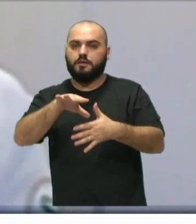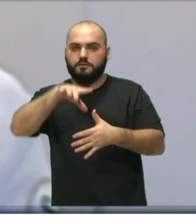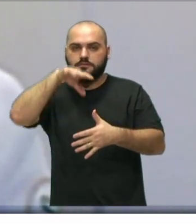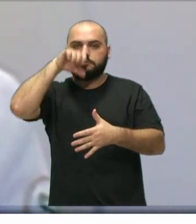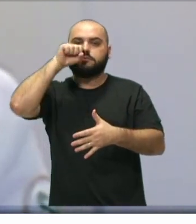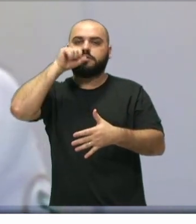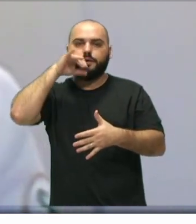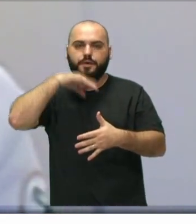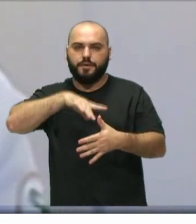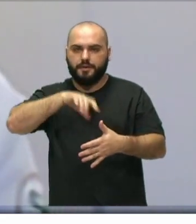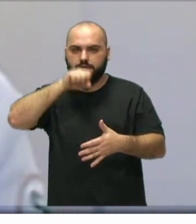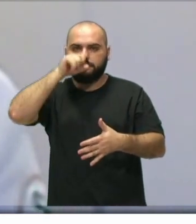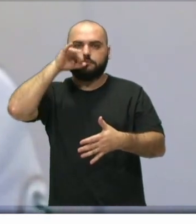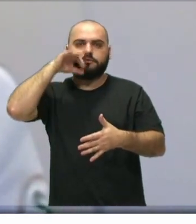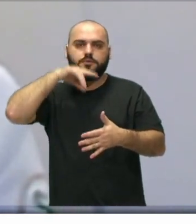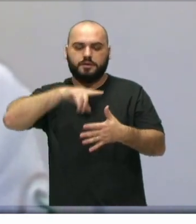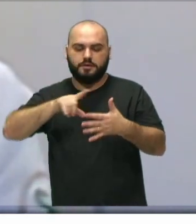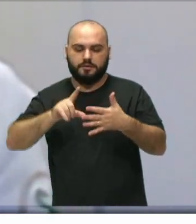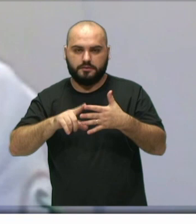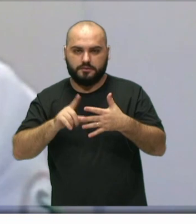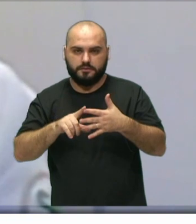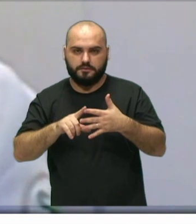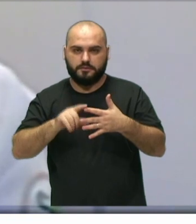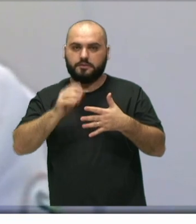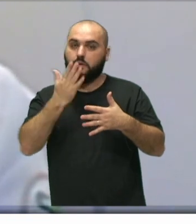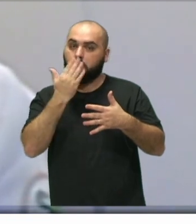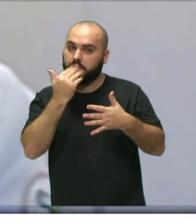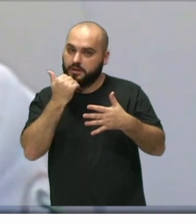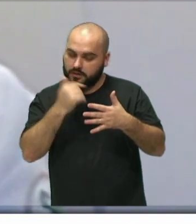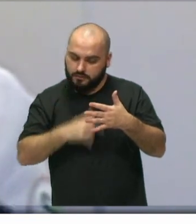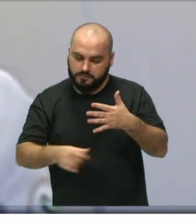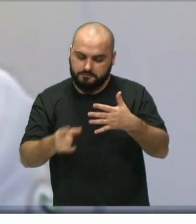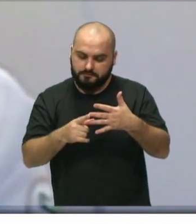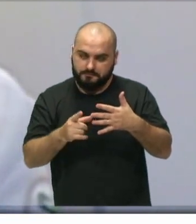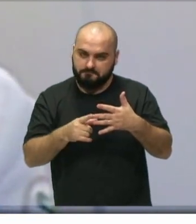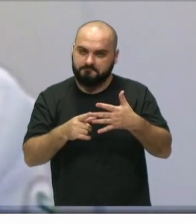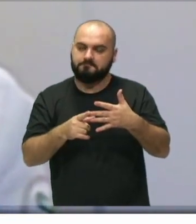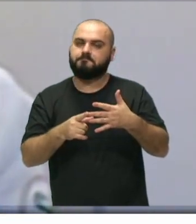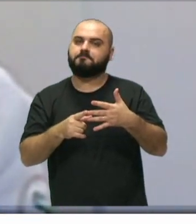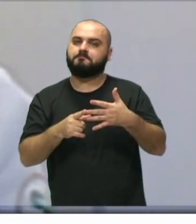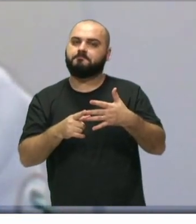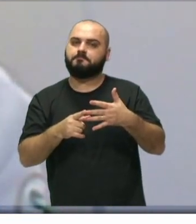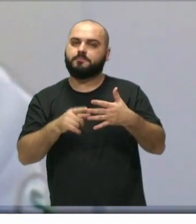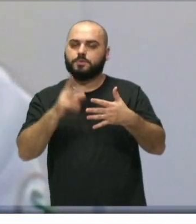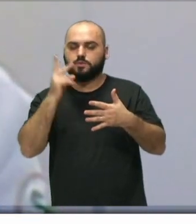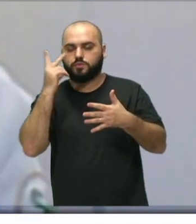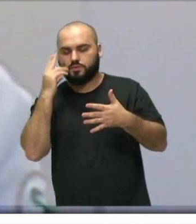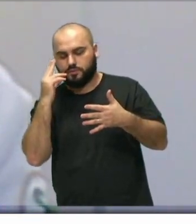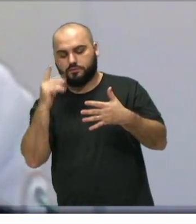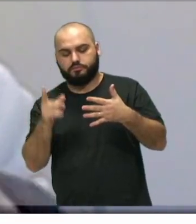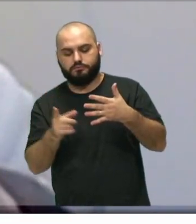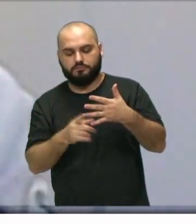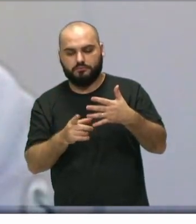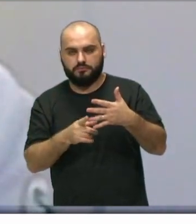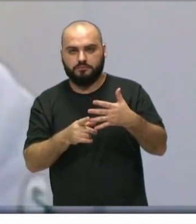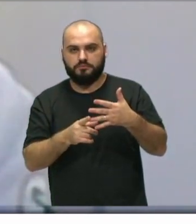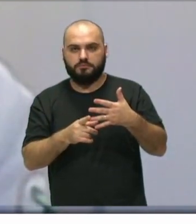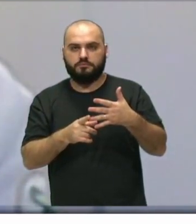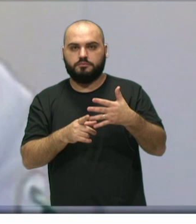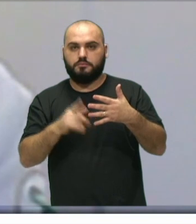respiração, tem a ver com alimentação, tem a ver com sono,